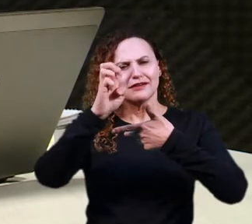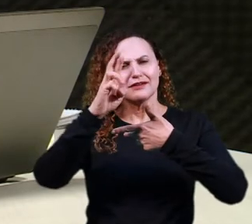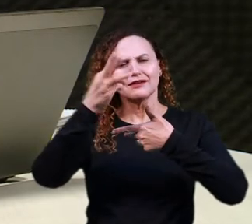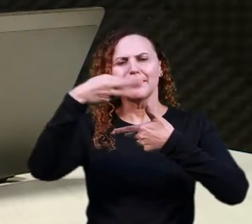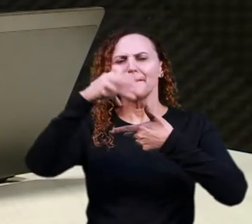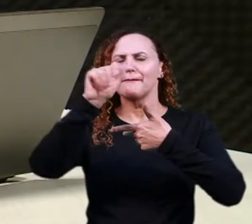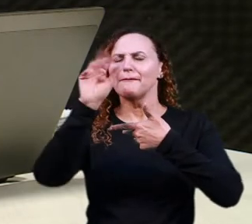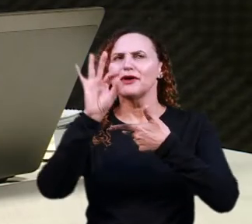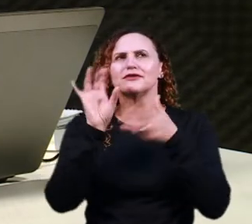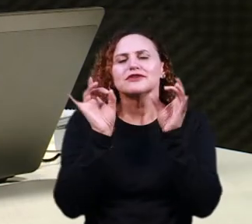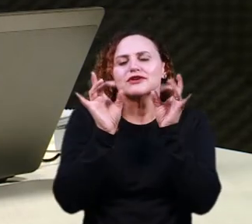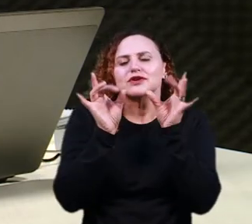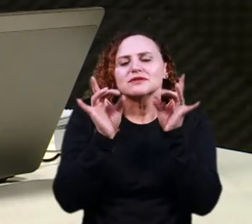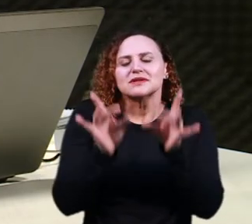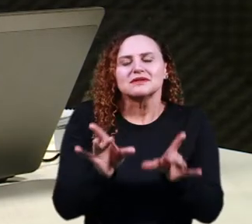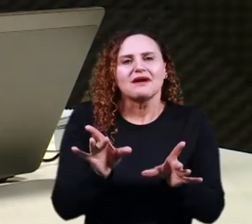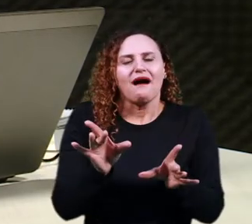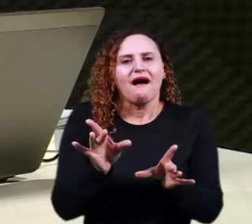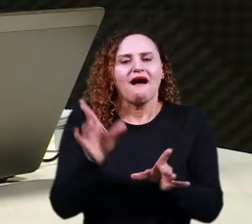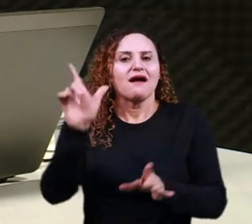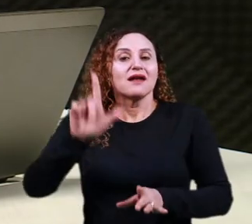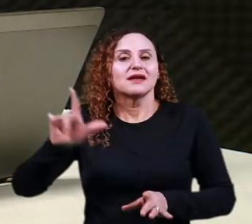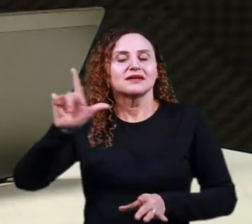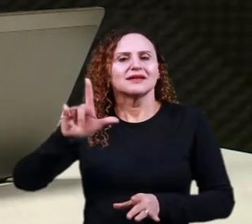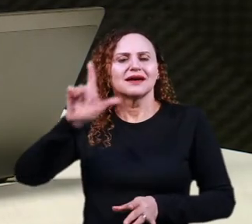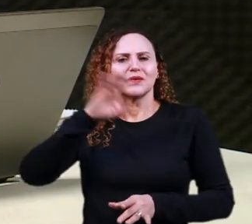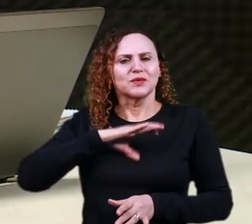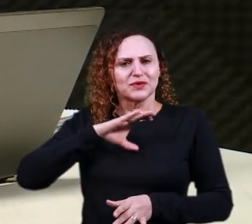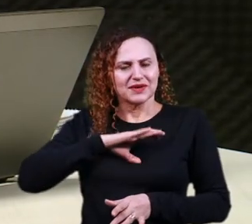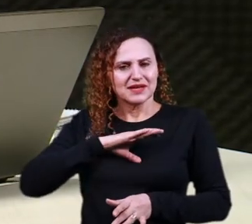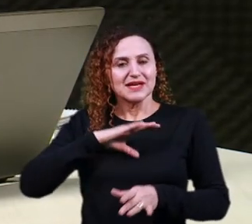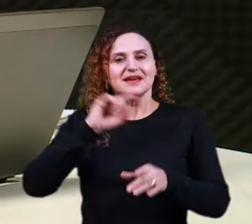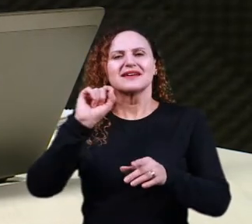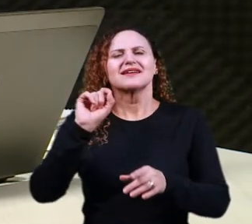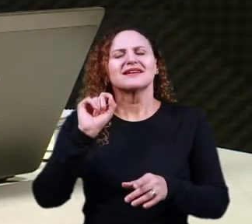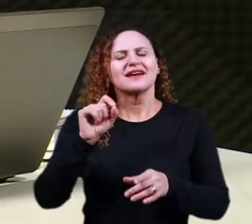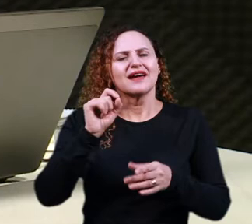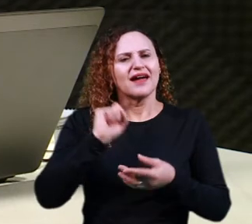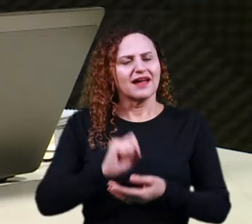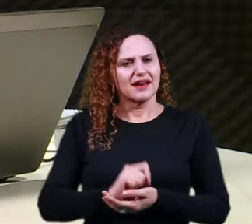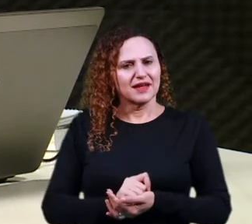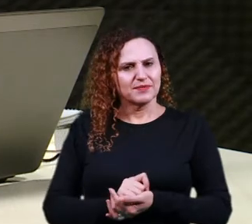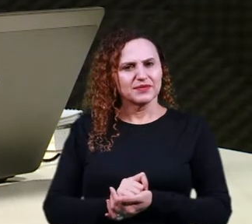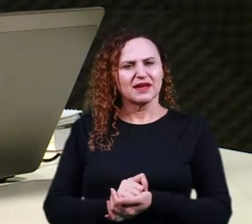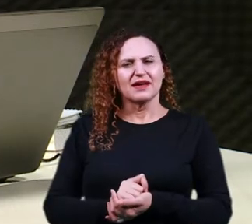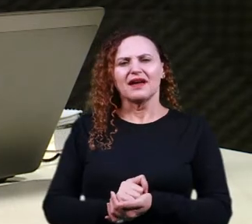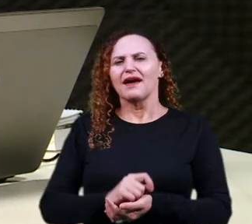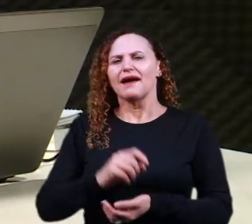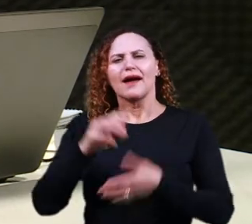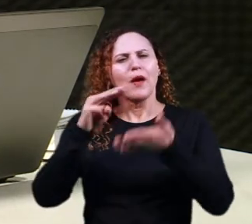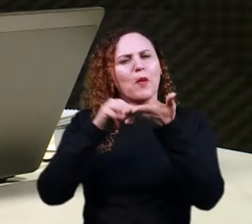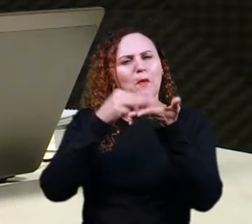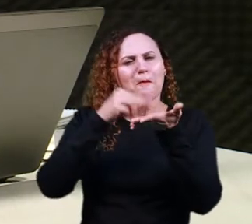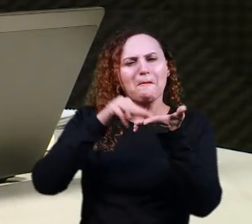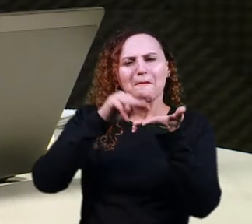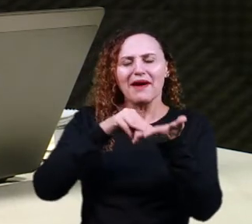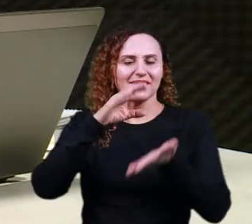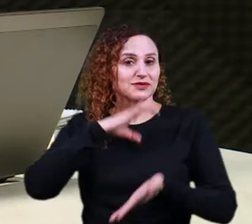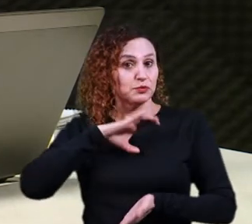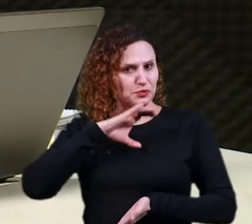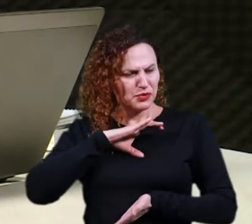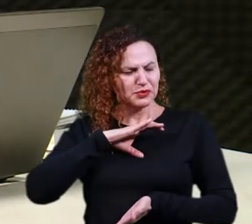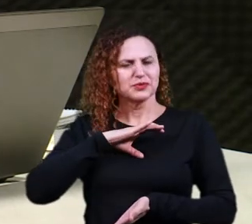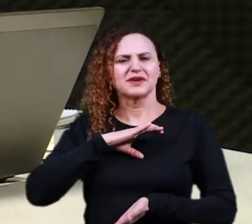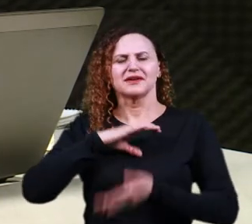especial para a literatura portuguesa que ele acaba sendo considerado o método português de